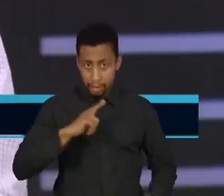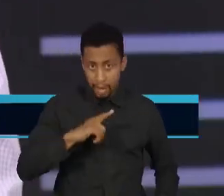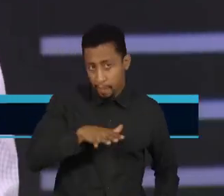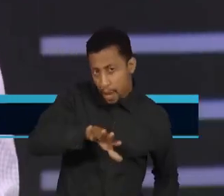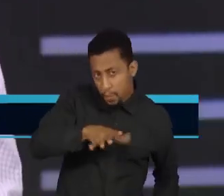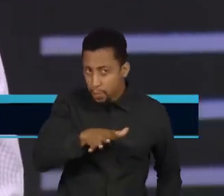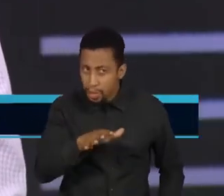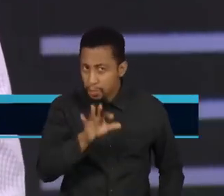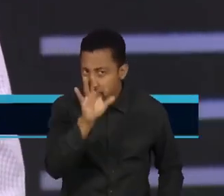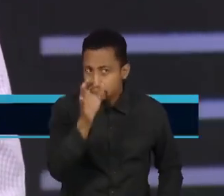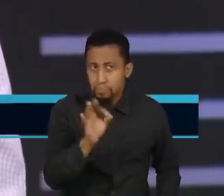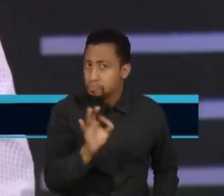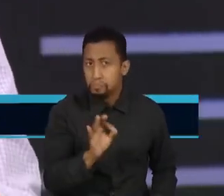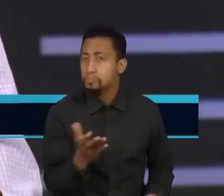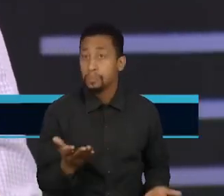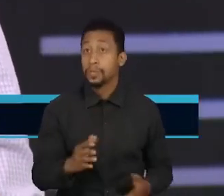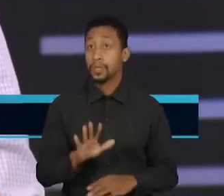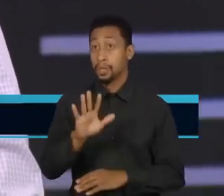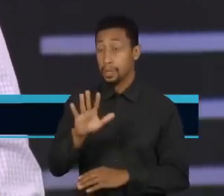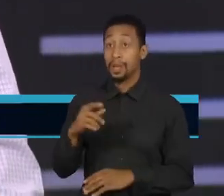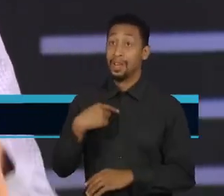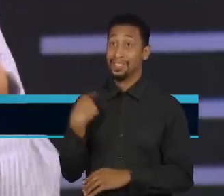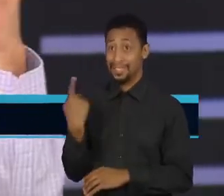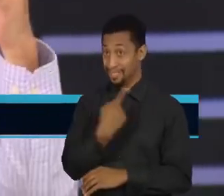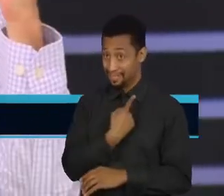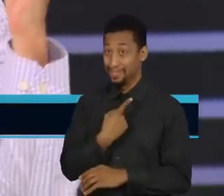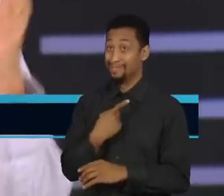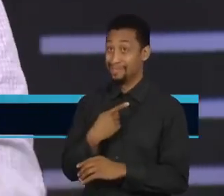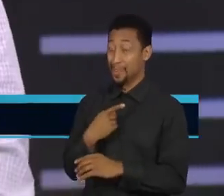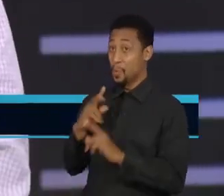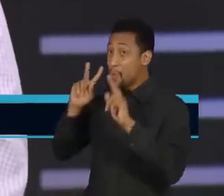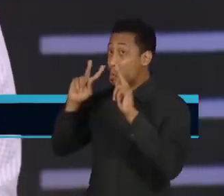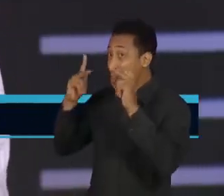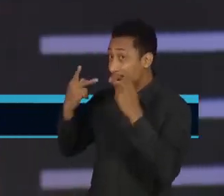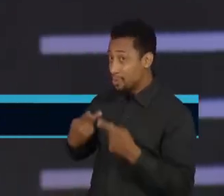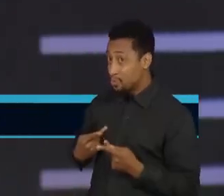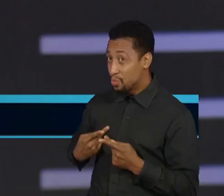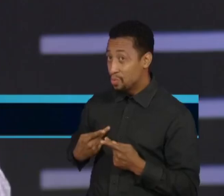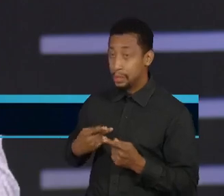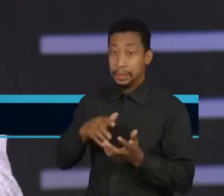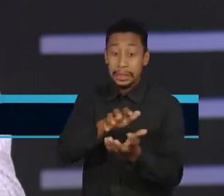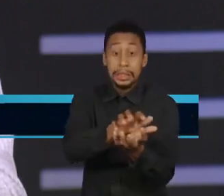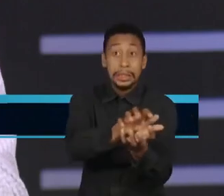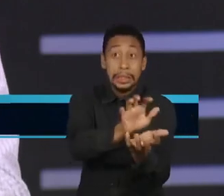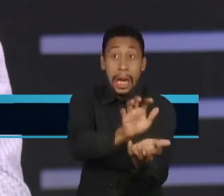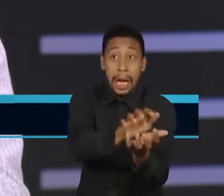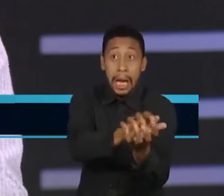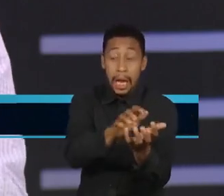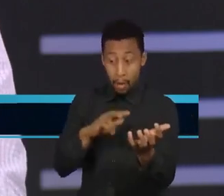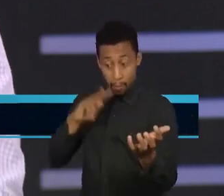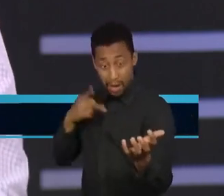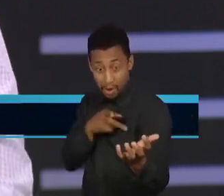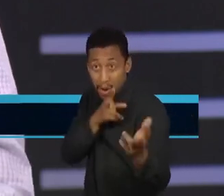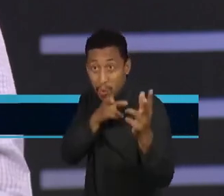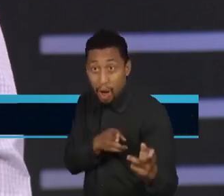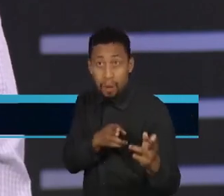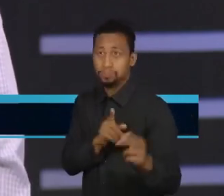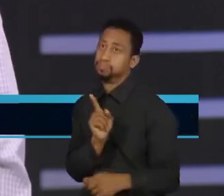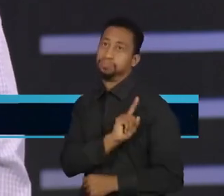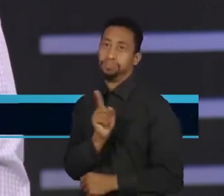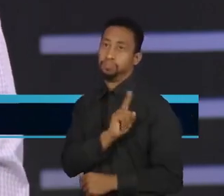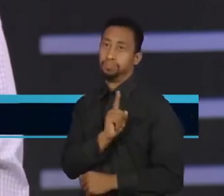começa que nós não somos jacarés, né? Como até alguém falou que a gente ia se transformar, mas nós mantemos a